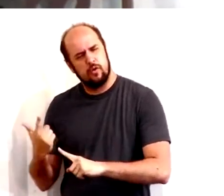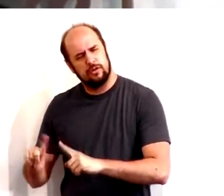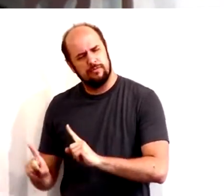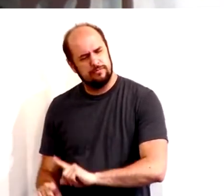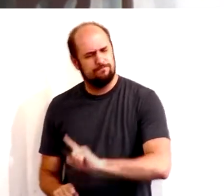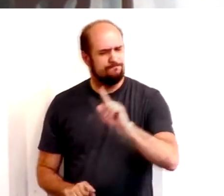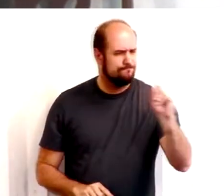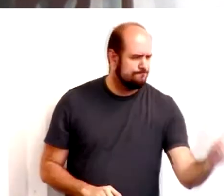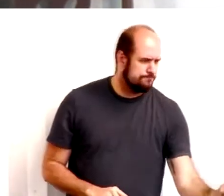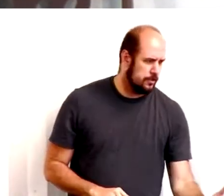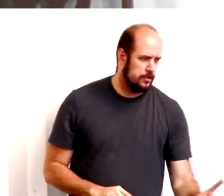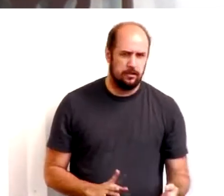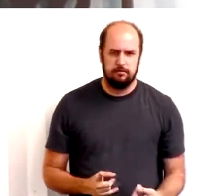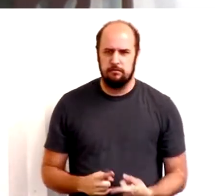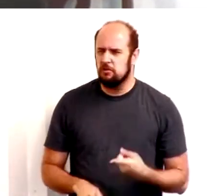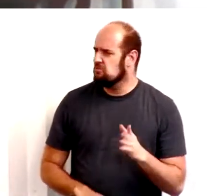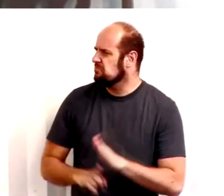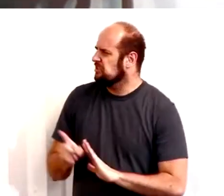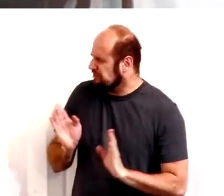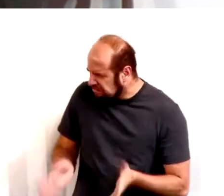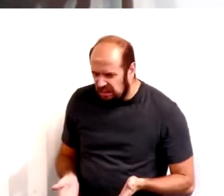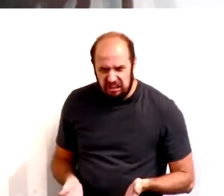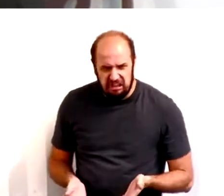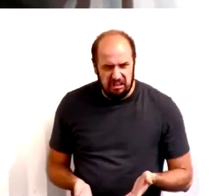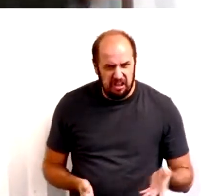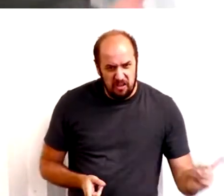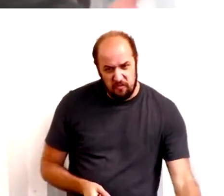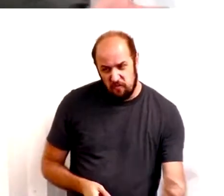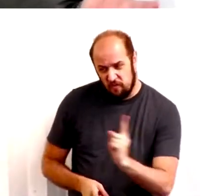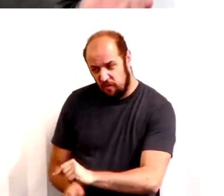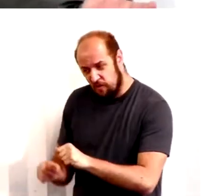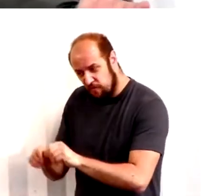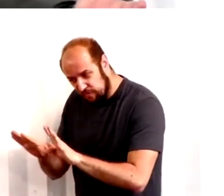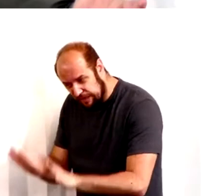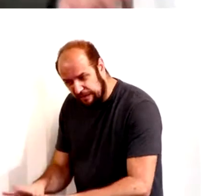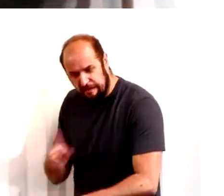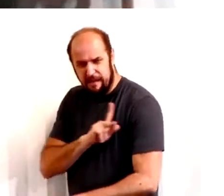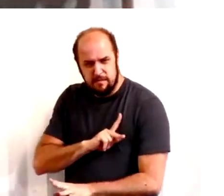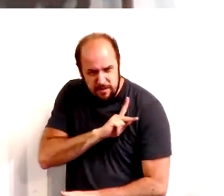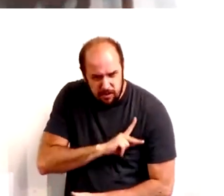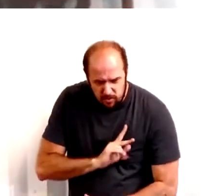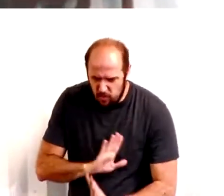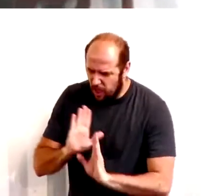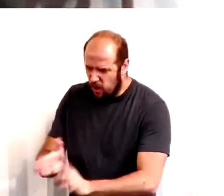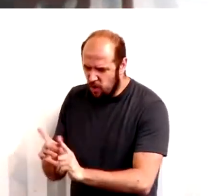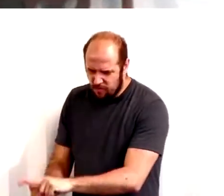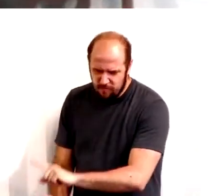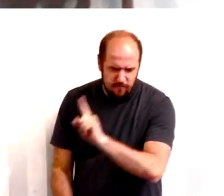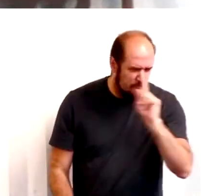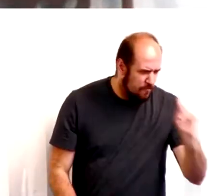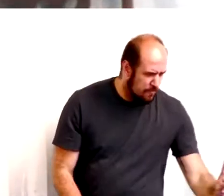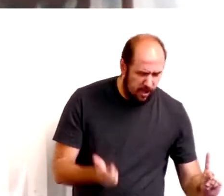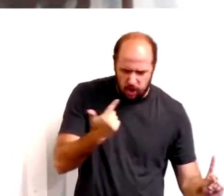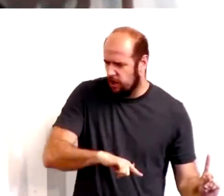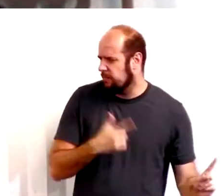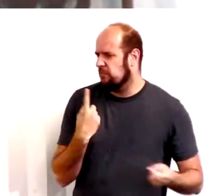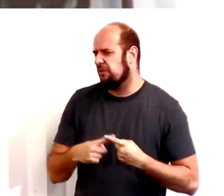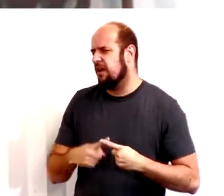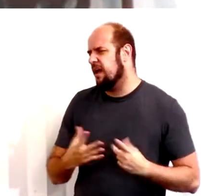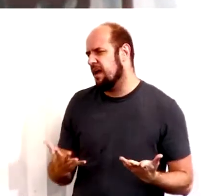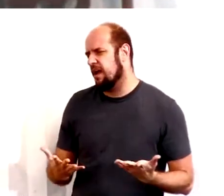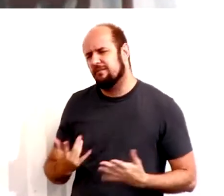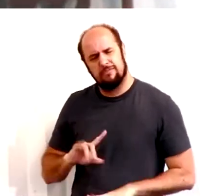poderiam falar: mas já, nós enviamos você para ficar um tempo maior auxiliando Paulo, e você já